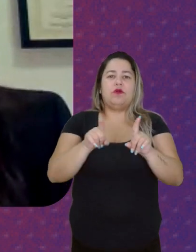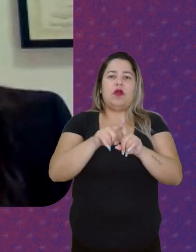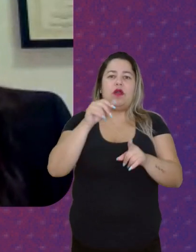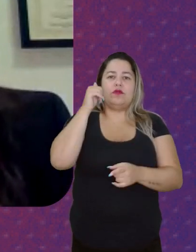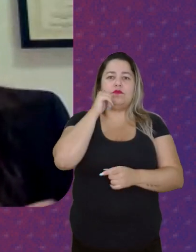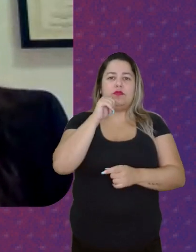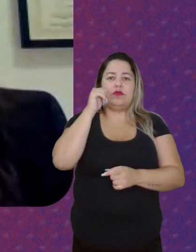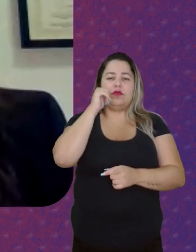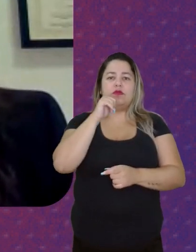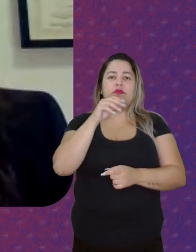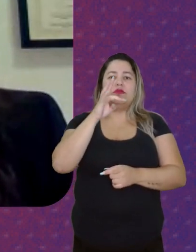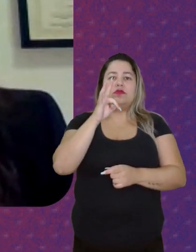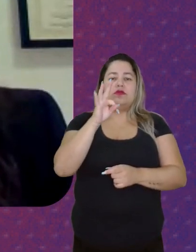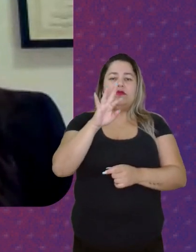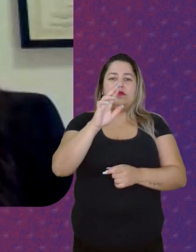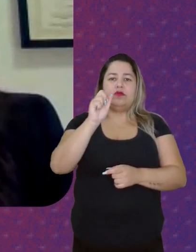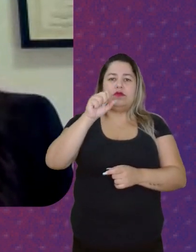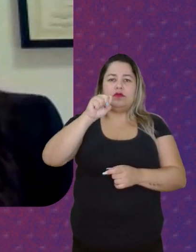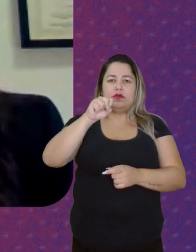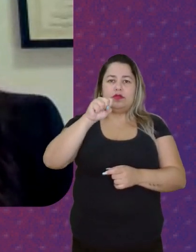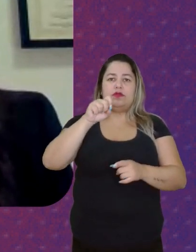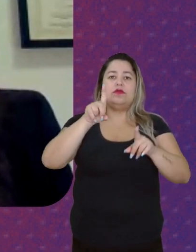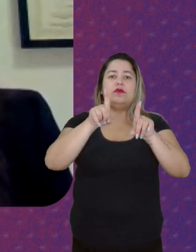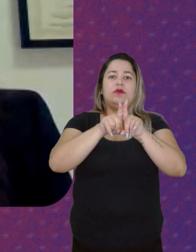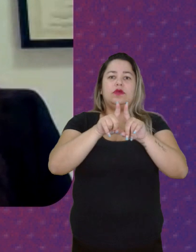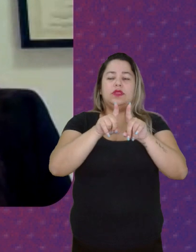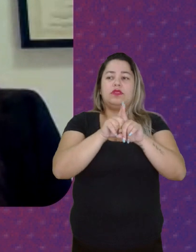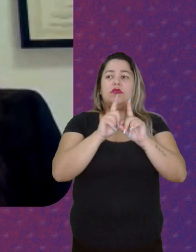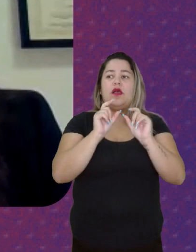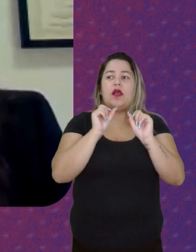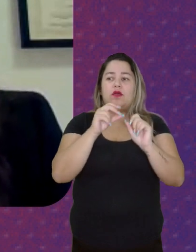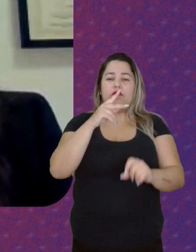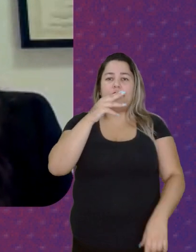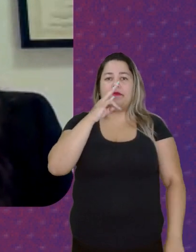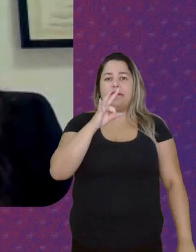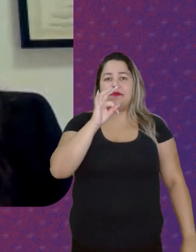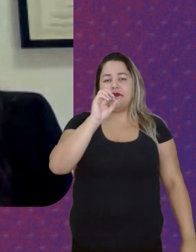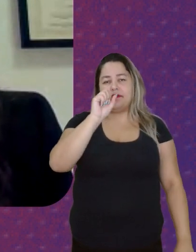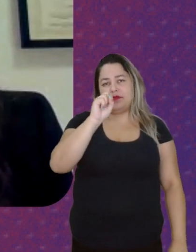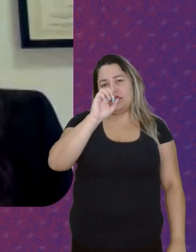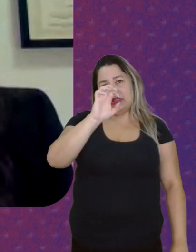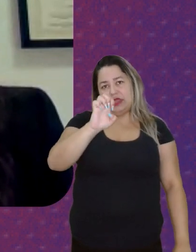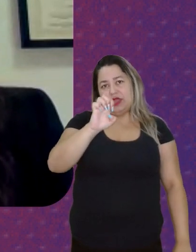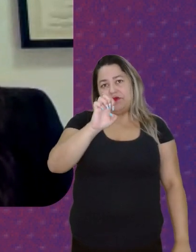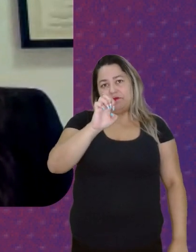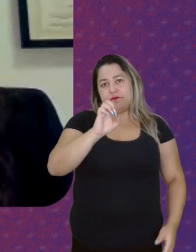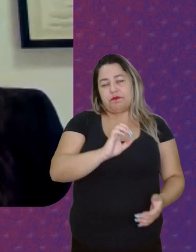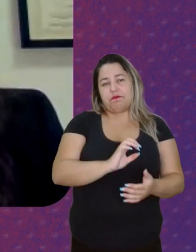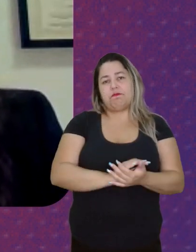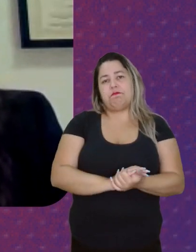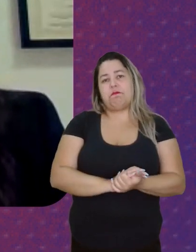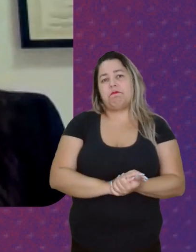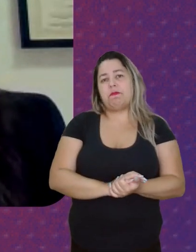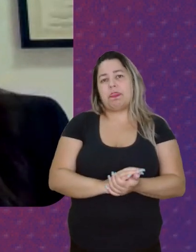mulheres transgênero e travestis. Então, o TSE, né, a jurisprudência, já corrigiu